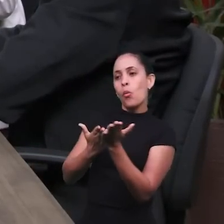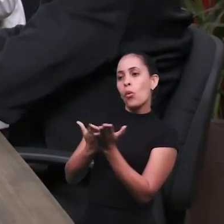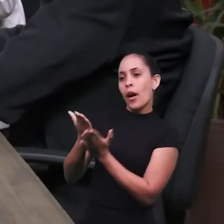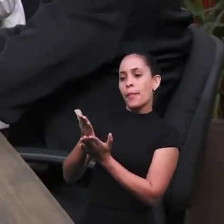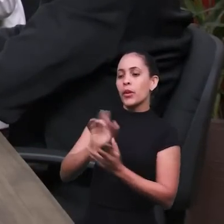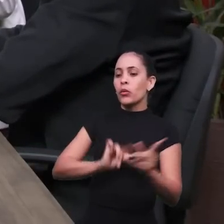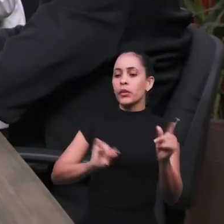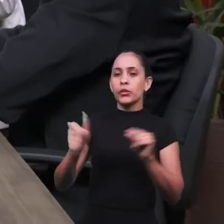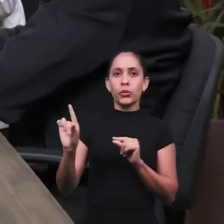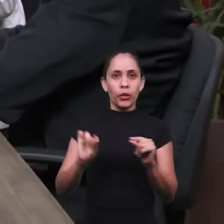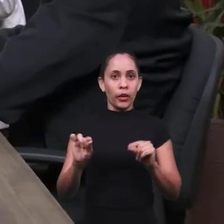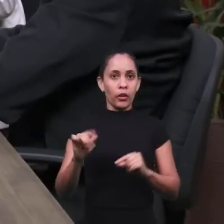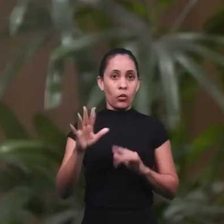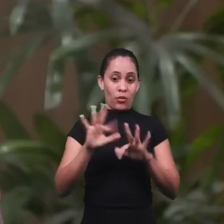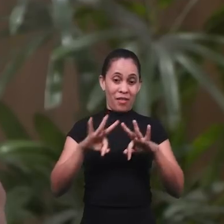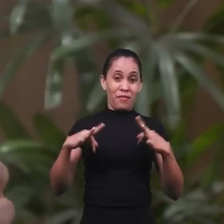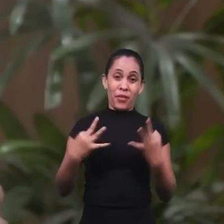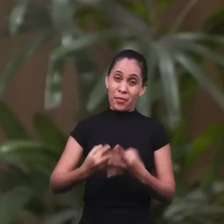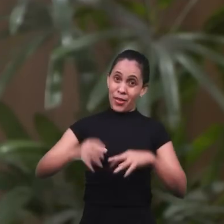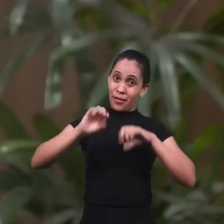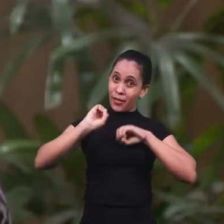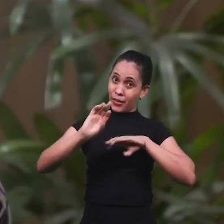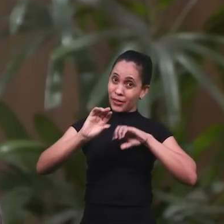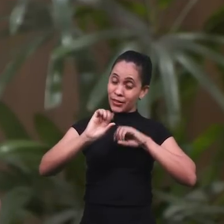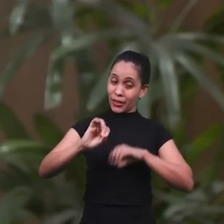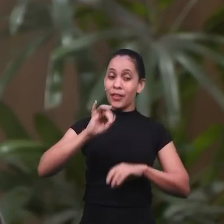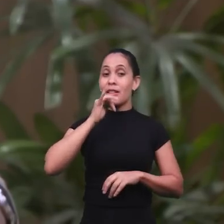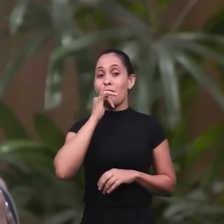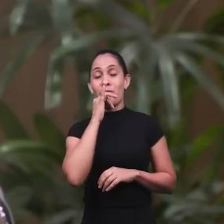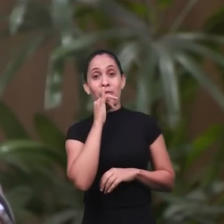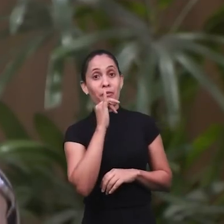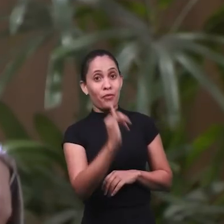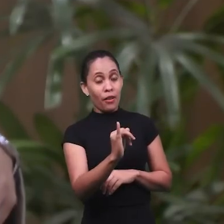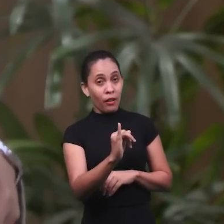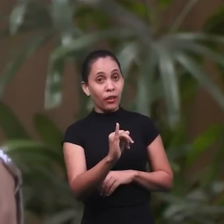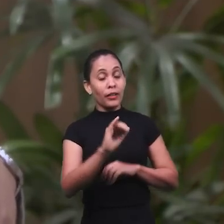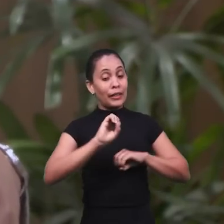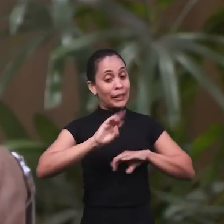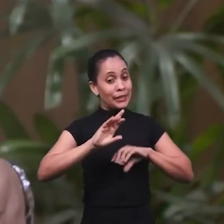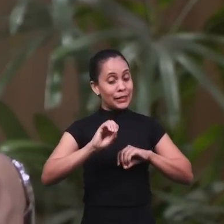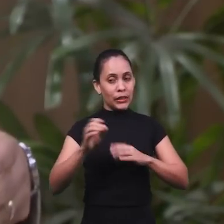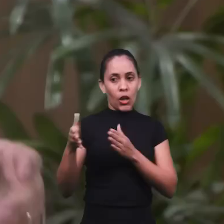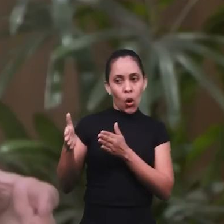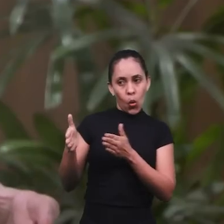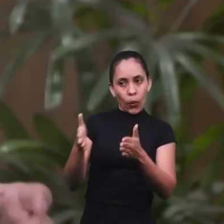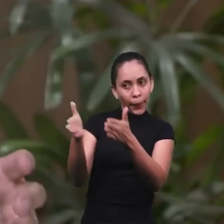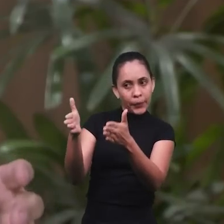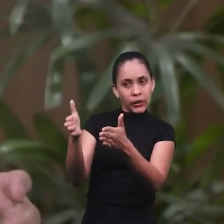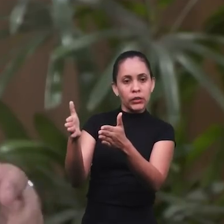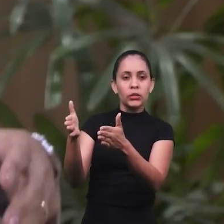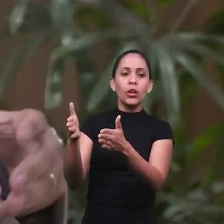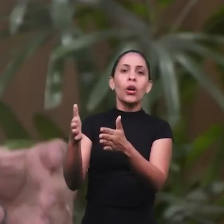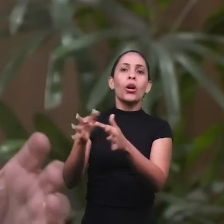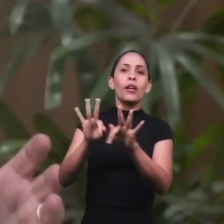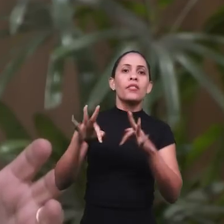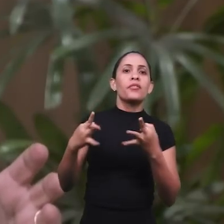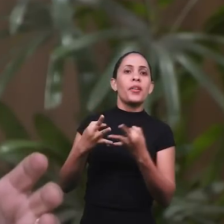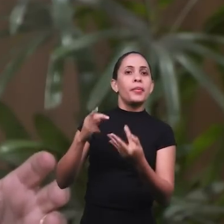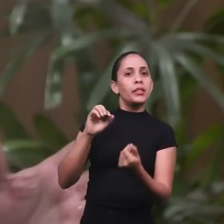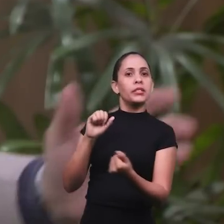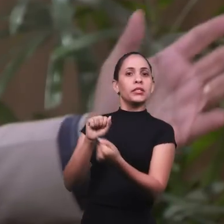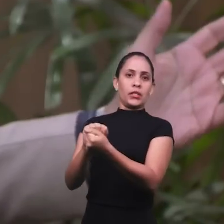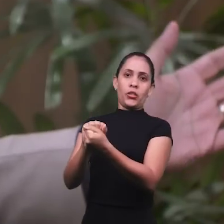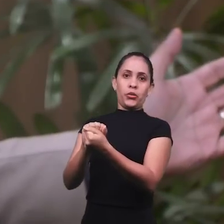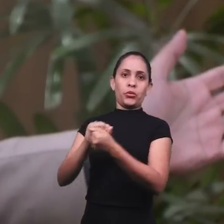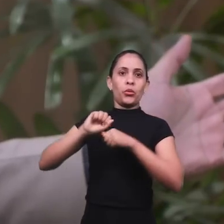escolher. Ou seja, quando os pais ensinam, quando os pais falam, quando os pais ensinam no caminho, ou seja, os pais têm que estar